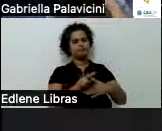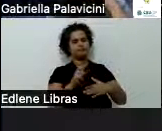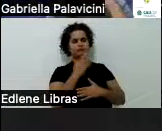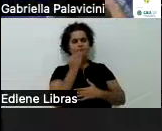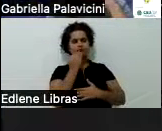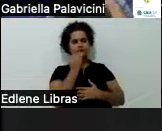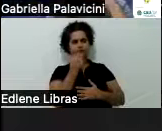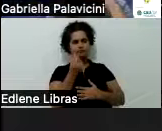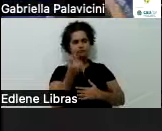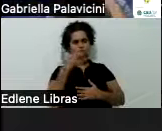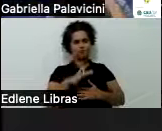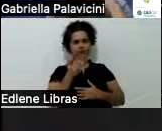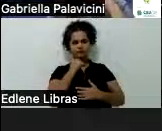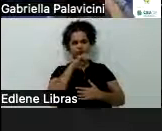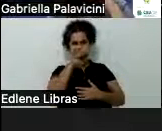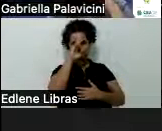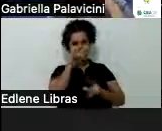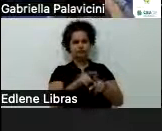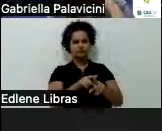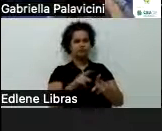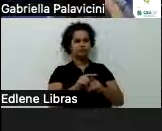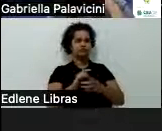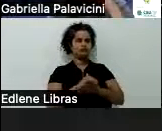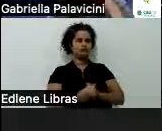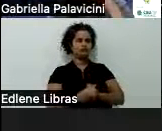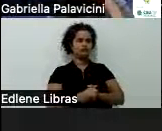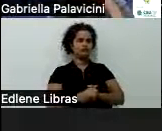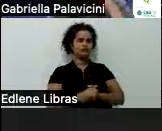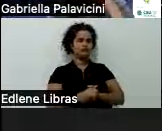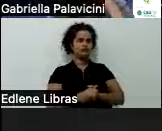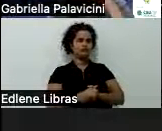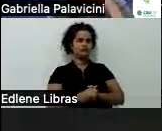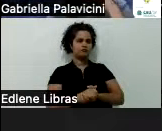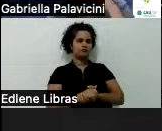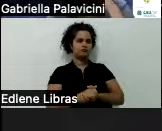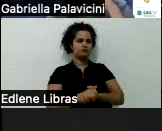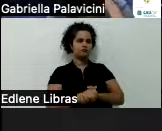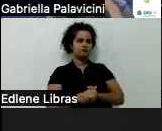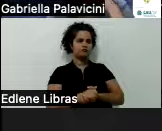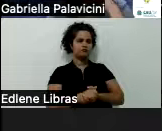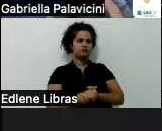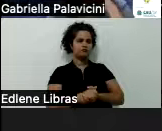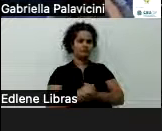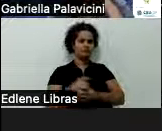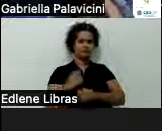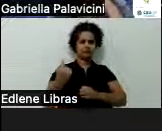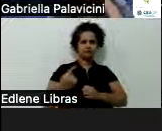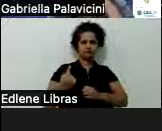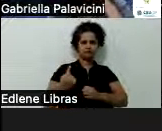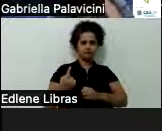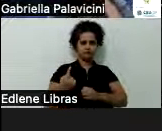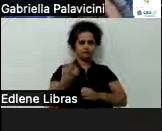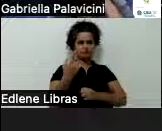barata, para almoço. Então, aqui a planta da primeira classe de Bolsio,